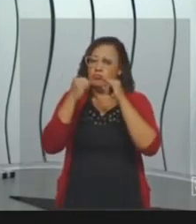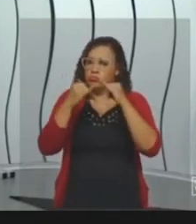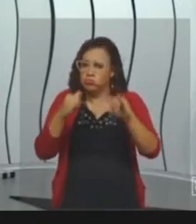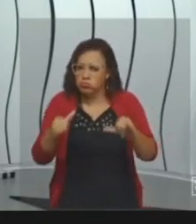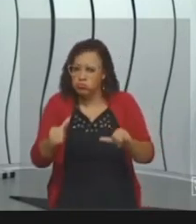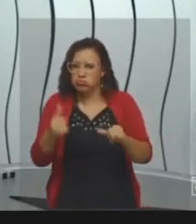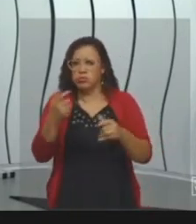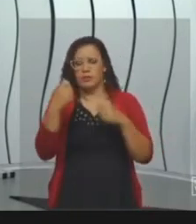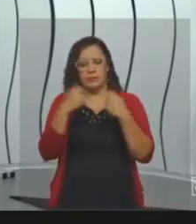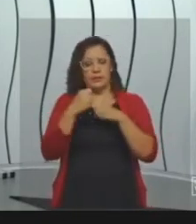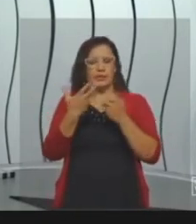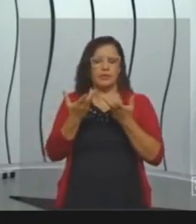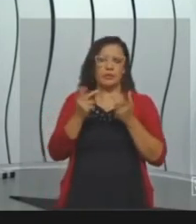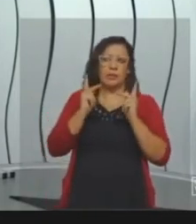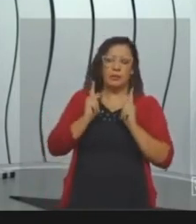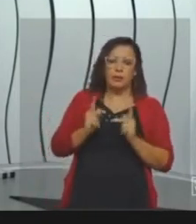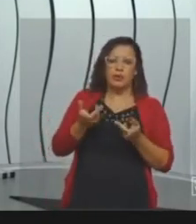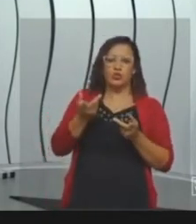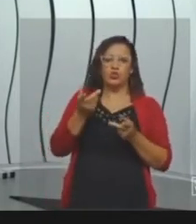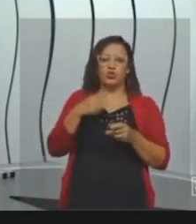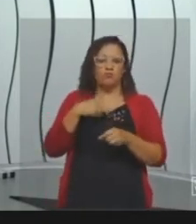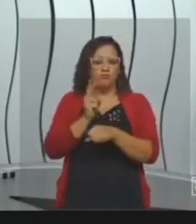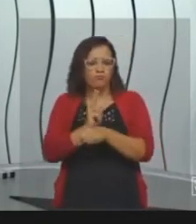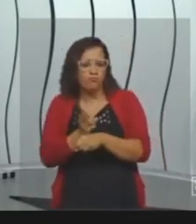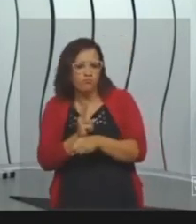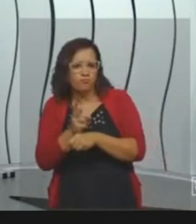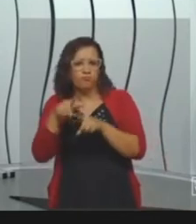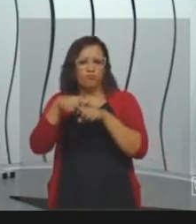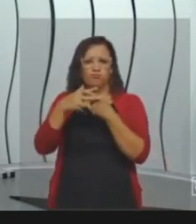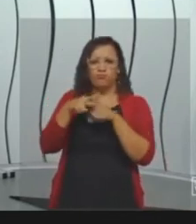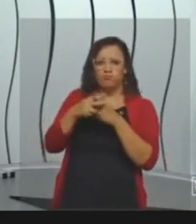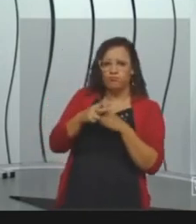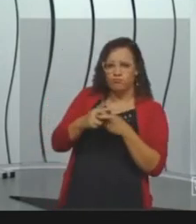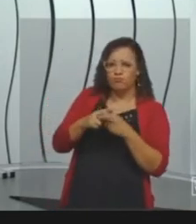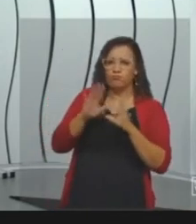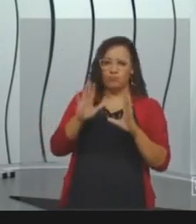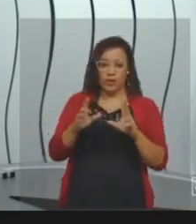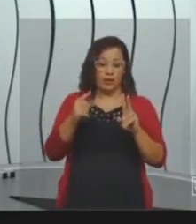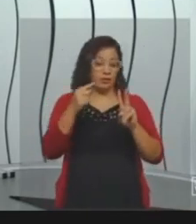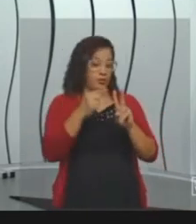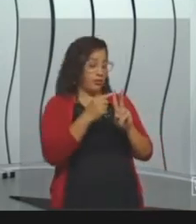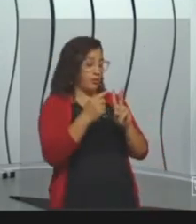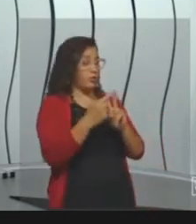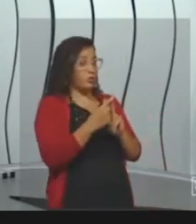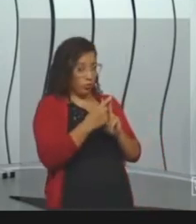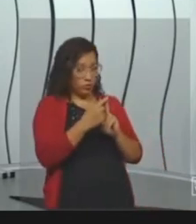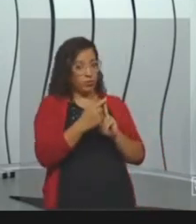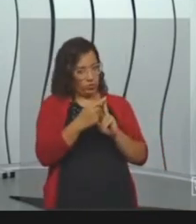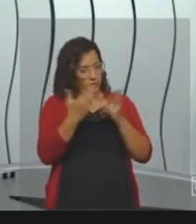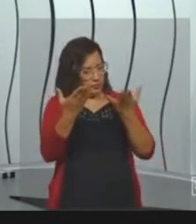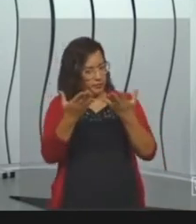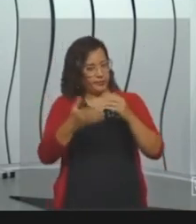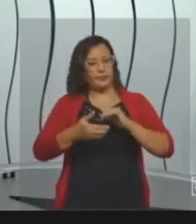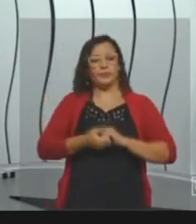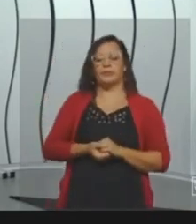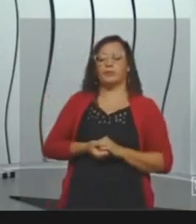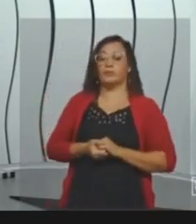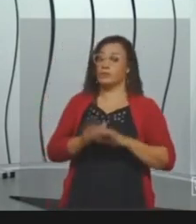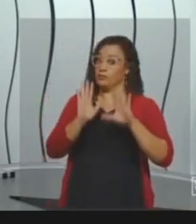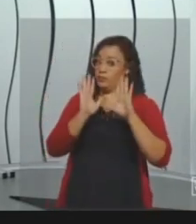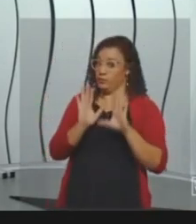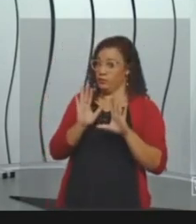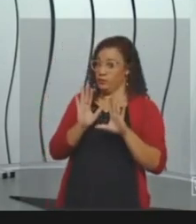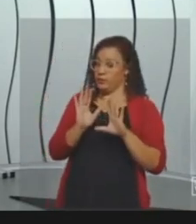você precisa de pessoas para monitorar, para dar manutenção. Então são dois pontos aí a serem considerados. O fato é